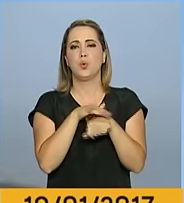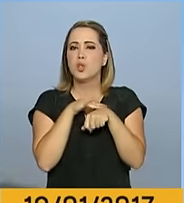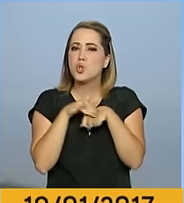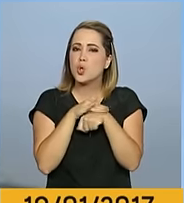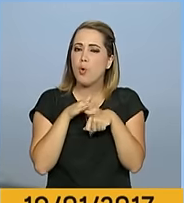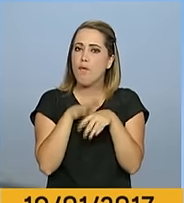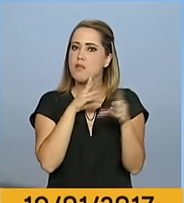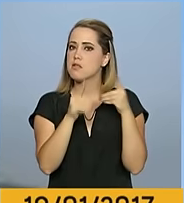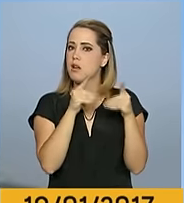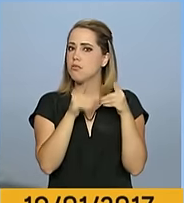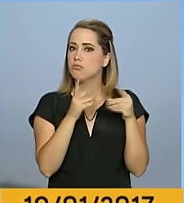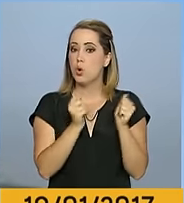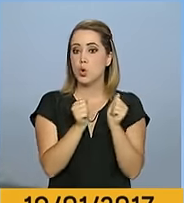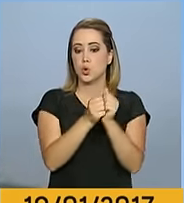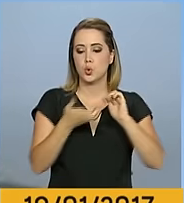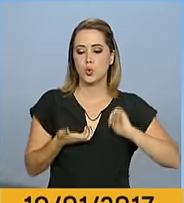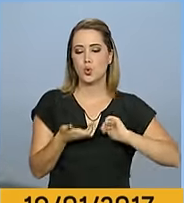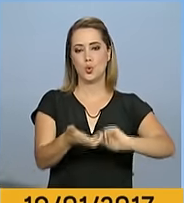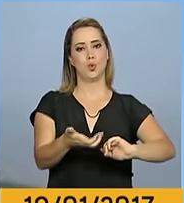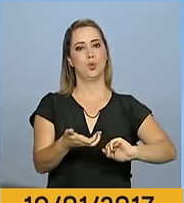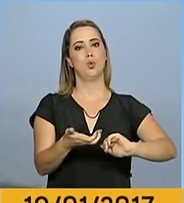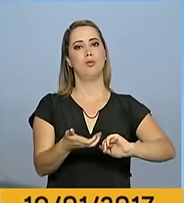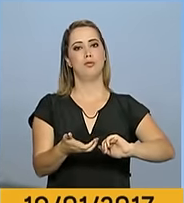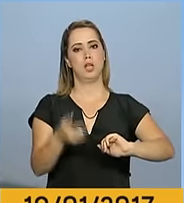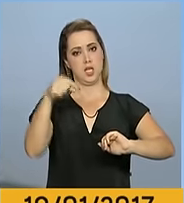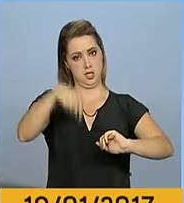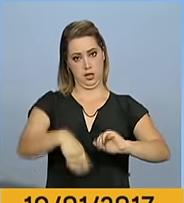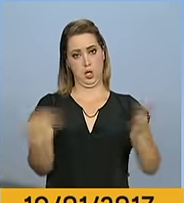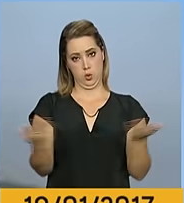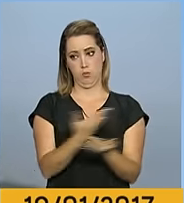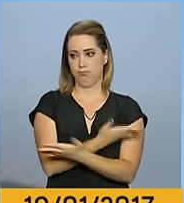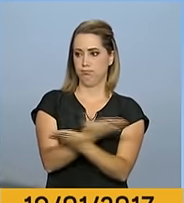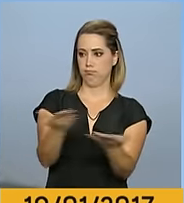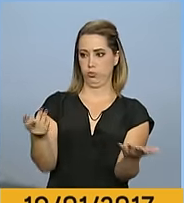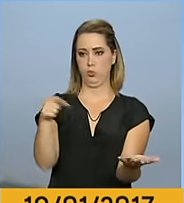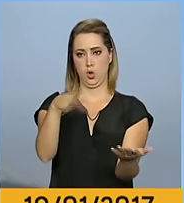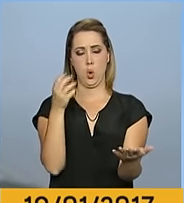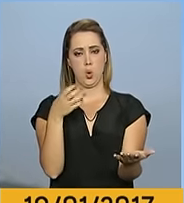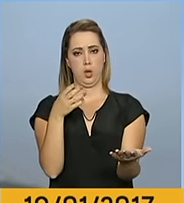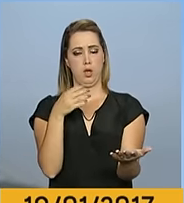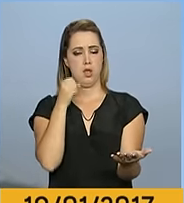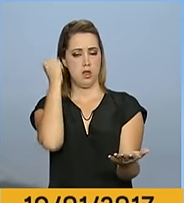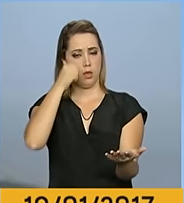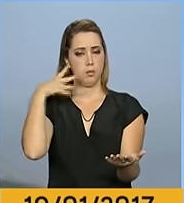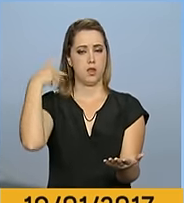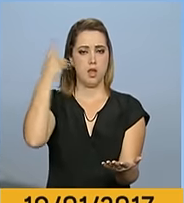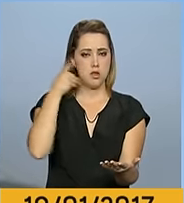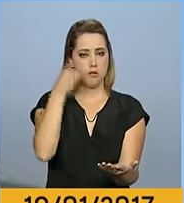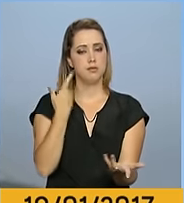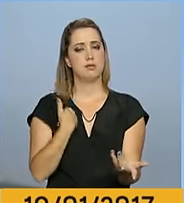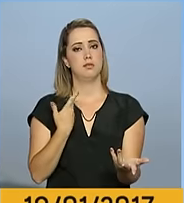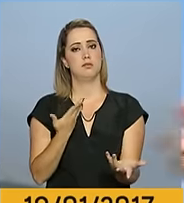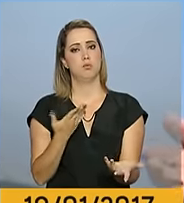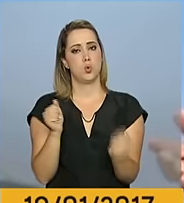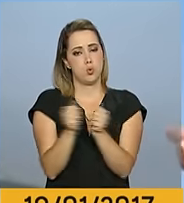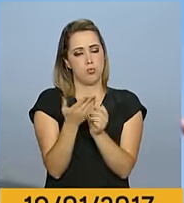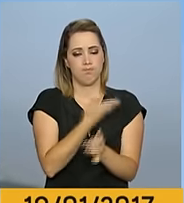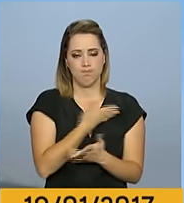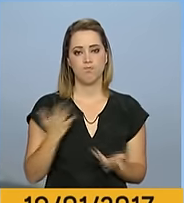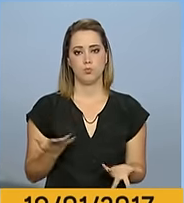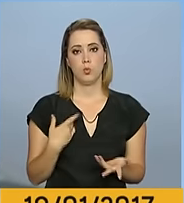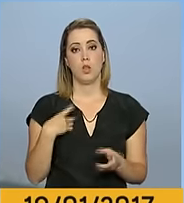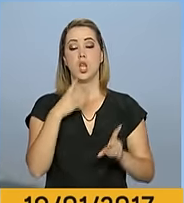diálogo com o Congresso Nacional, aqui vários deputados federais, meus companheiros, não é? Diálogo com a